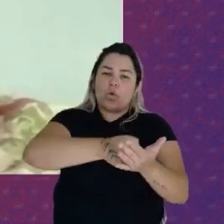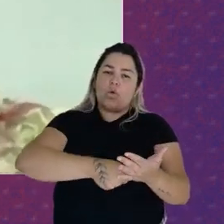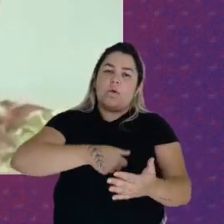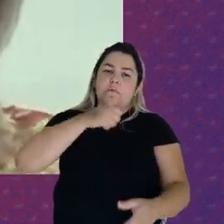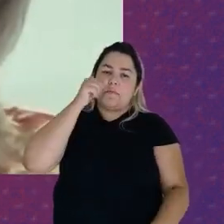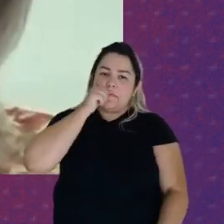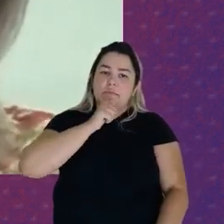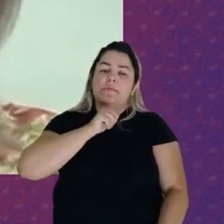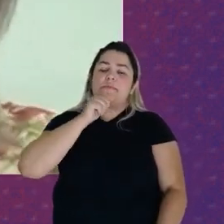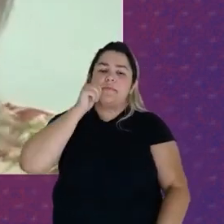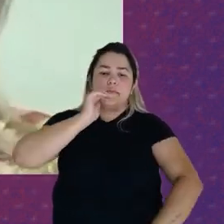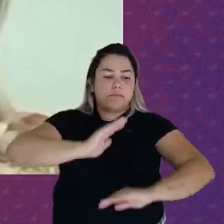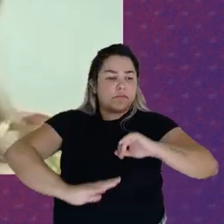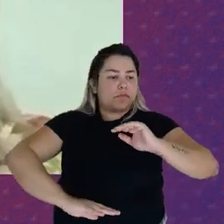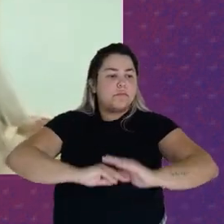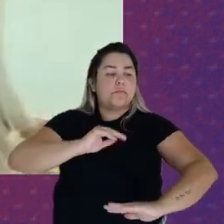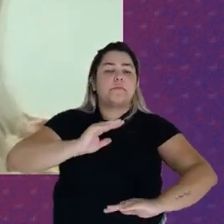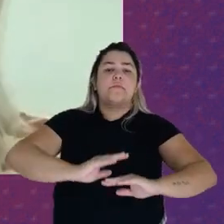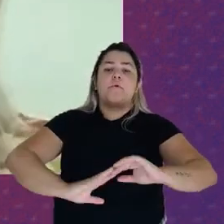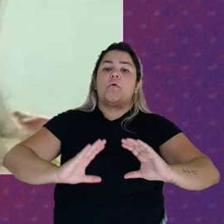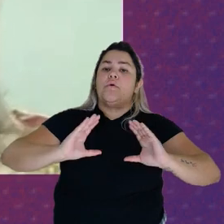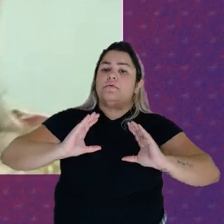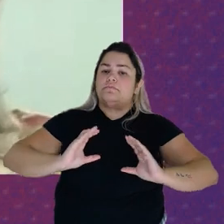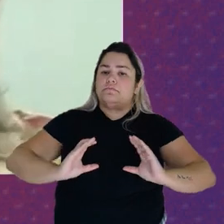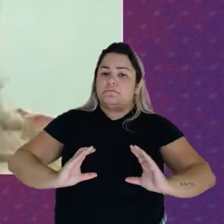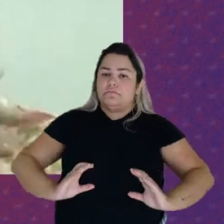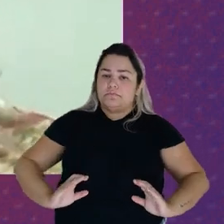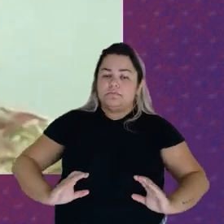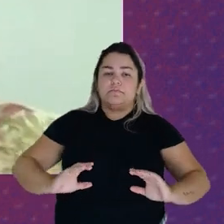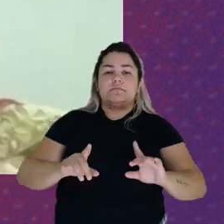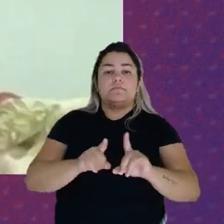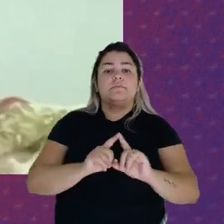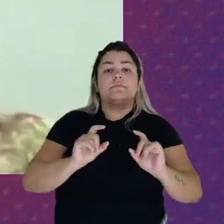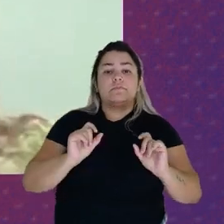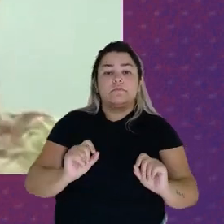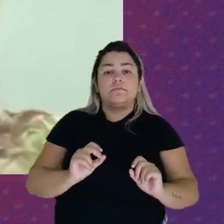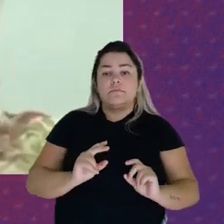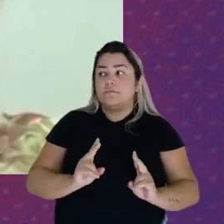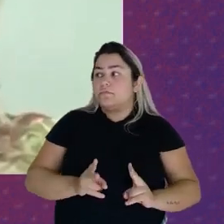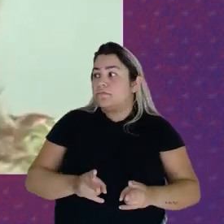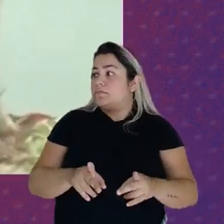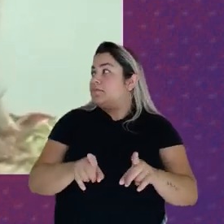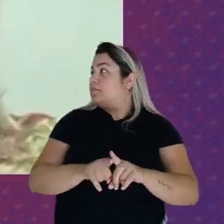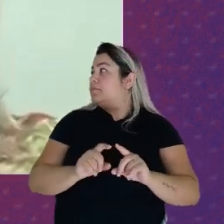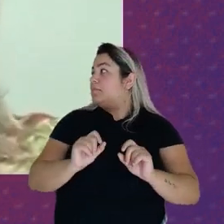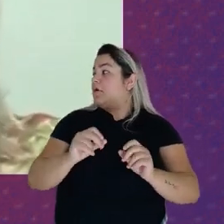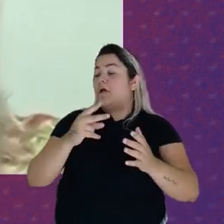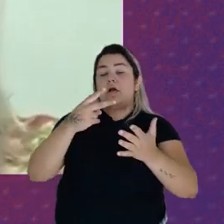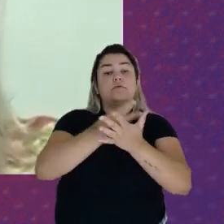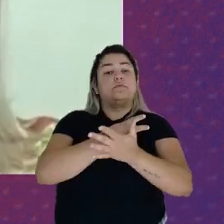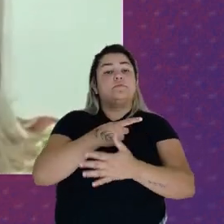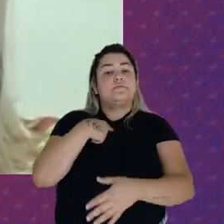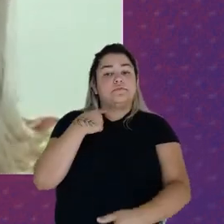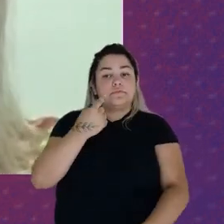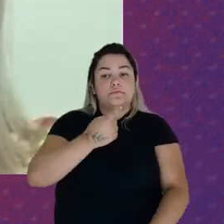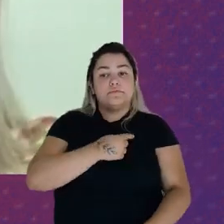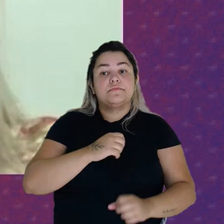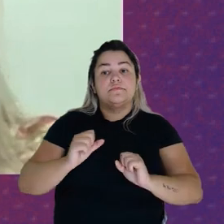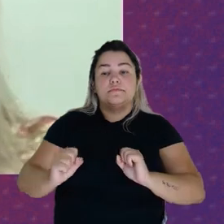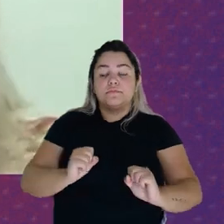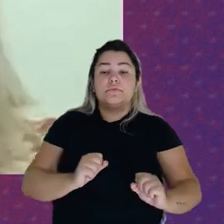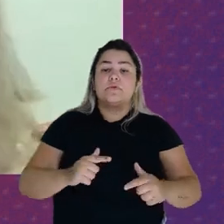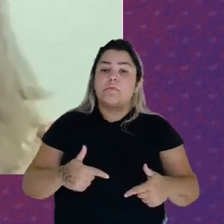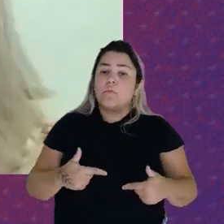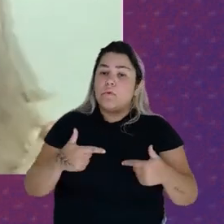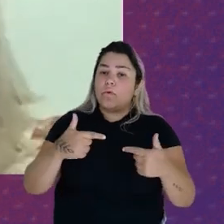papéis, posturas previamente concebidas. Portanto, para que nós possamos enfrentar a